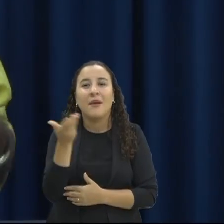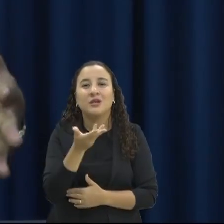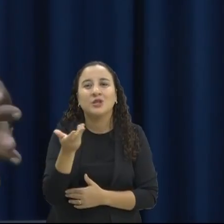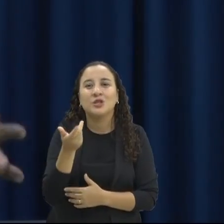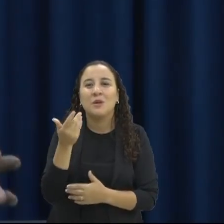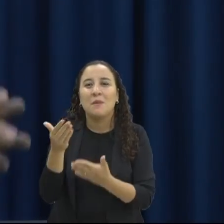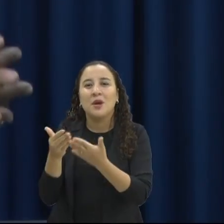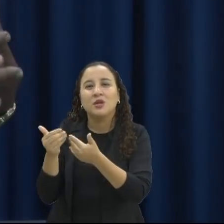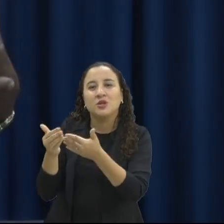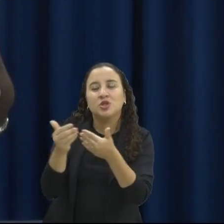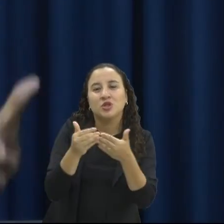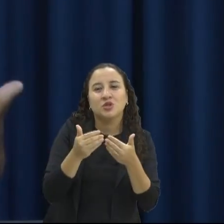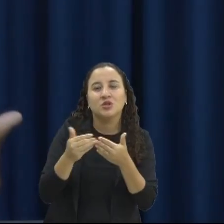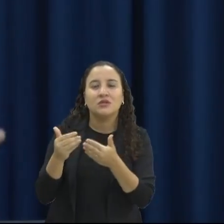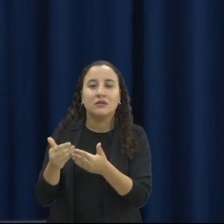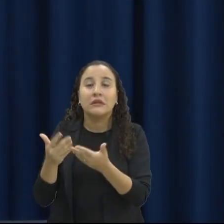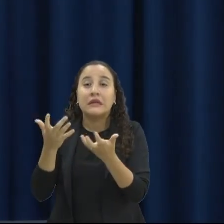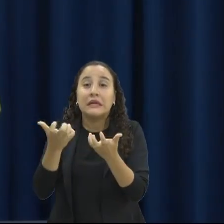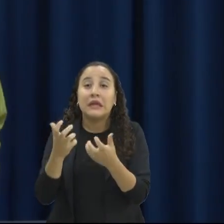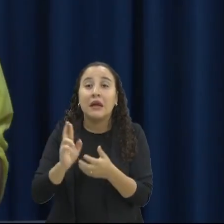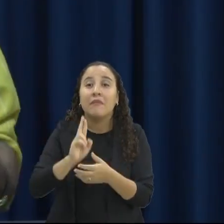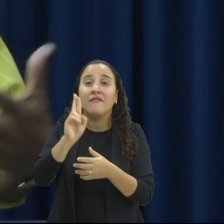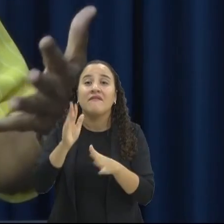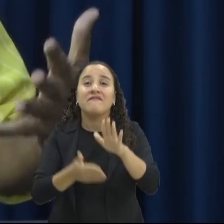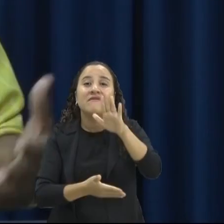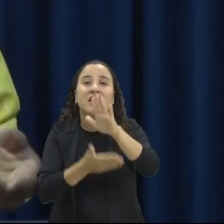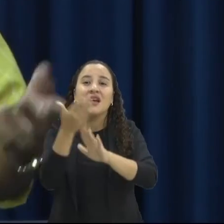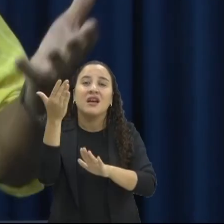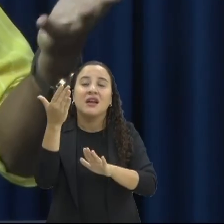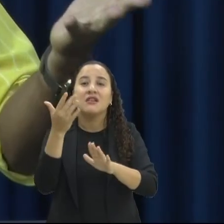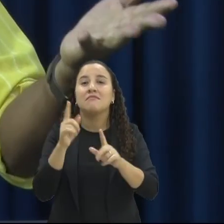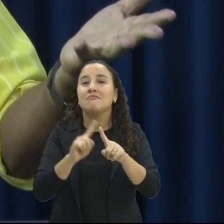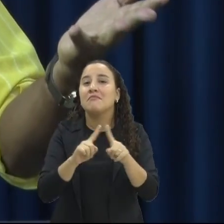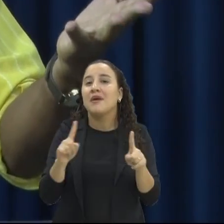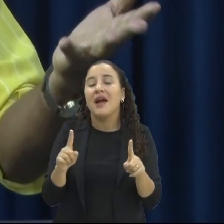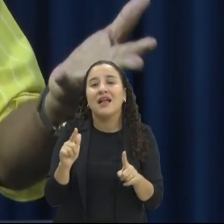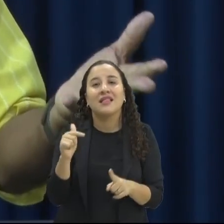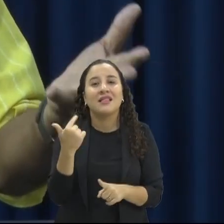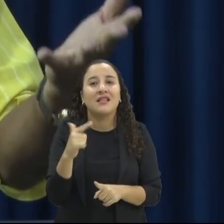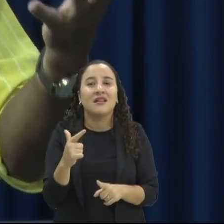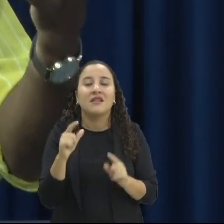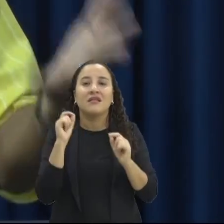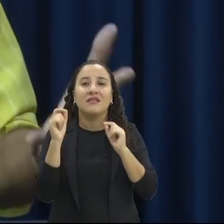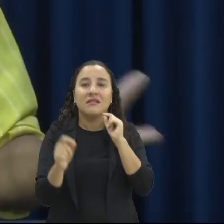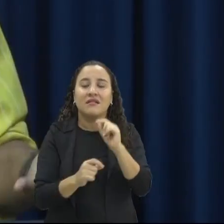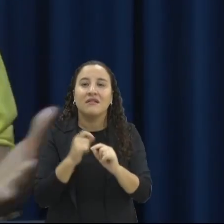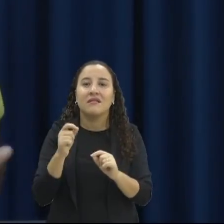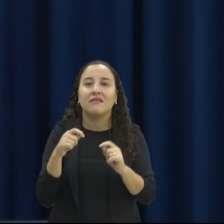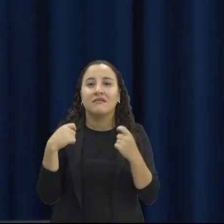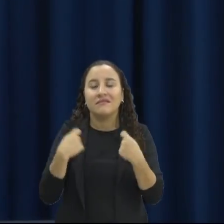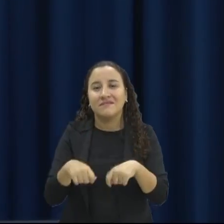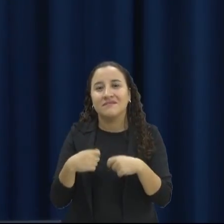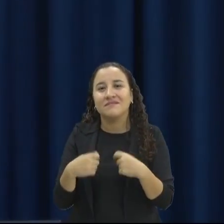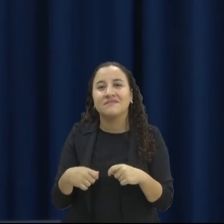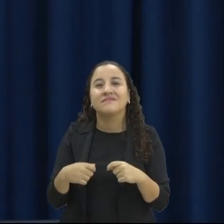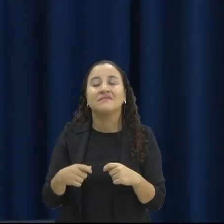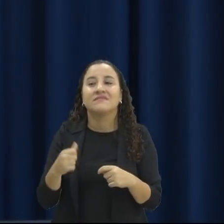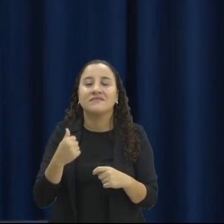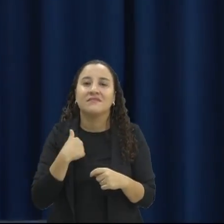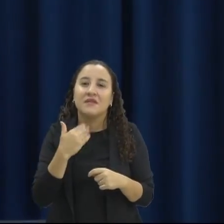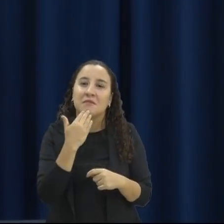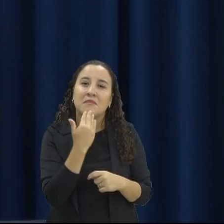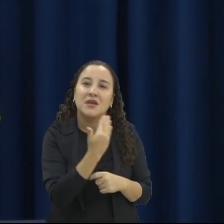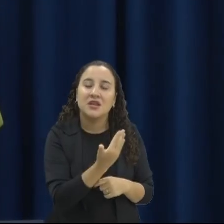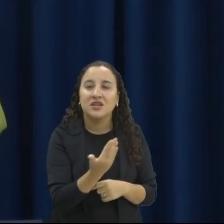Brasil, representar o exterior, e não tem. Tem que andar com pire nas mãos para